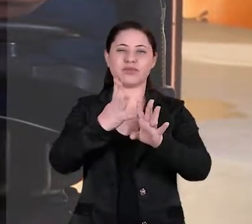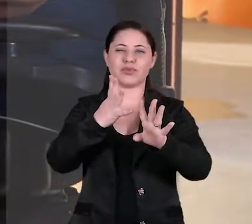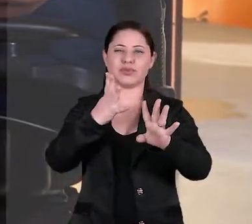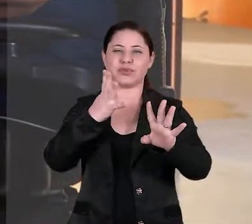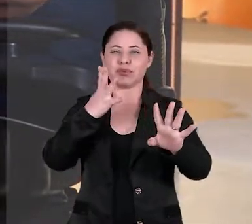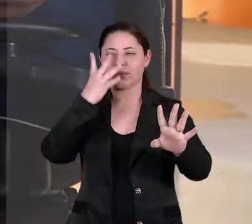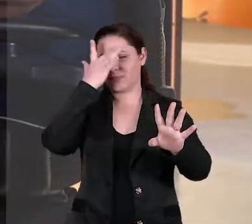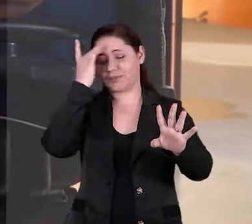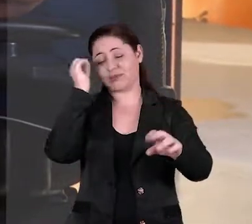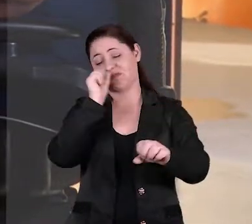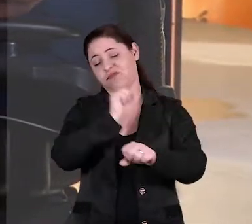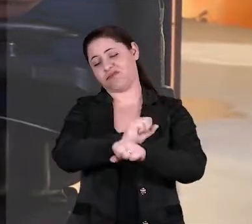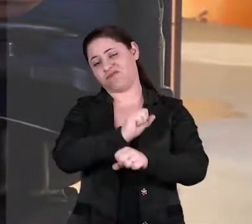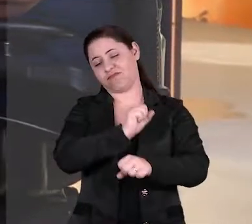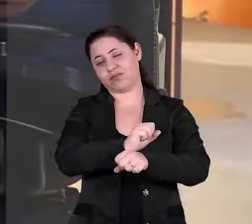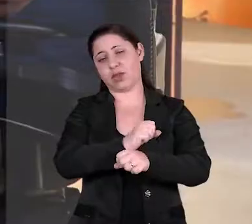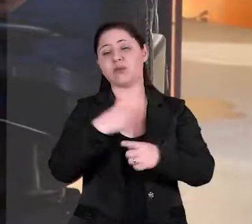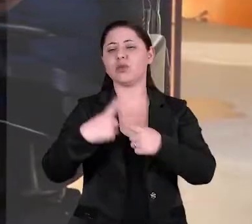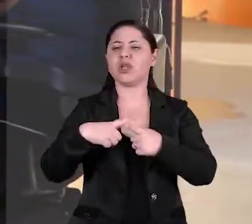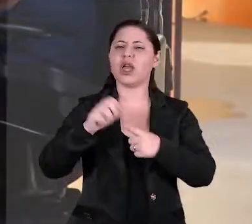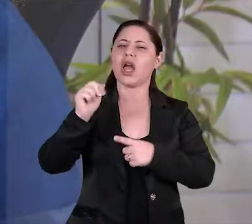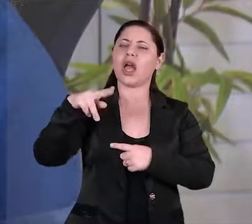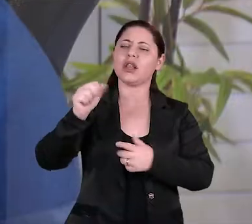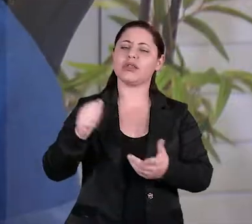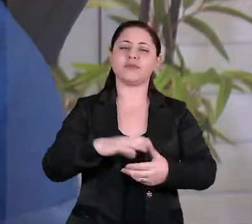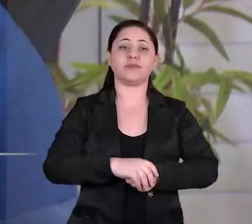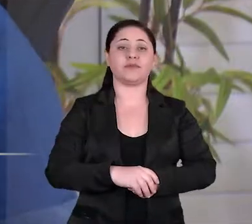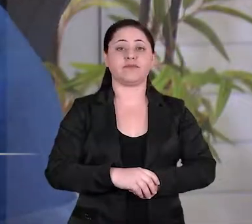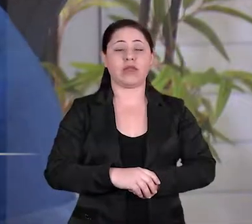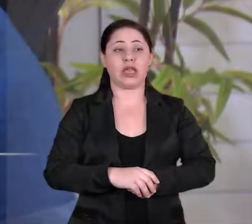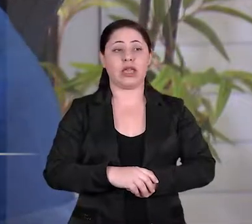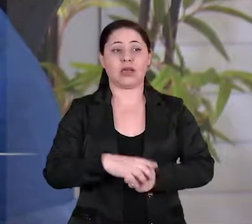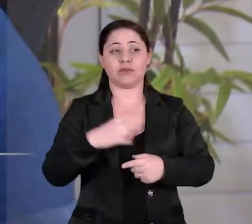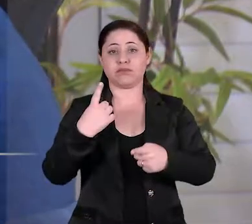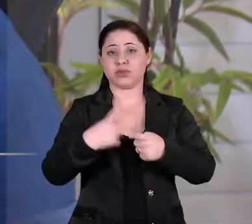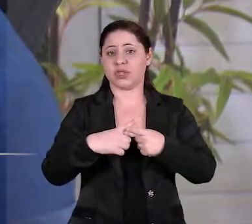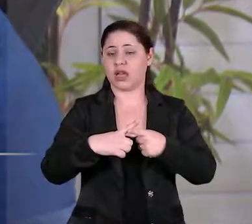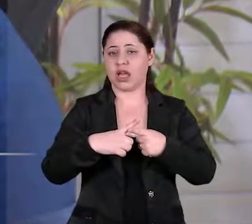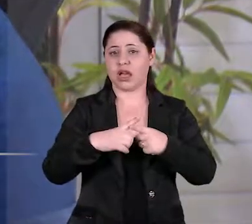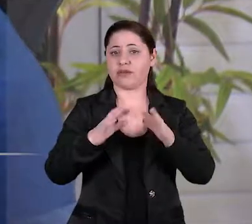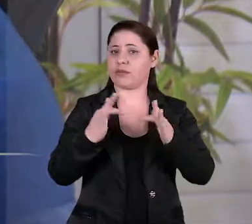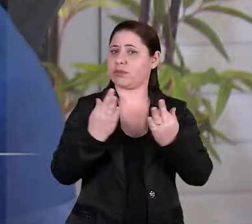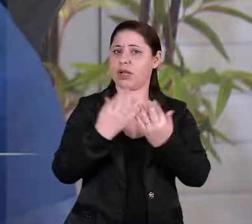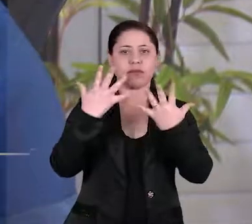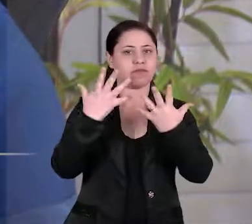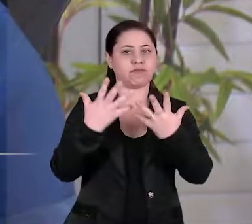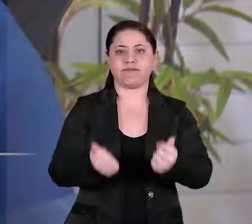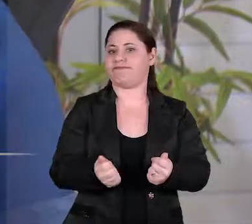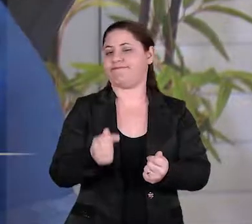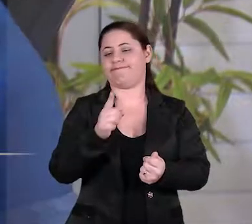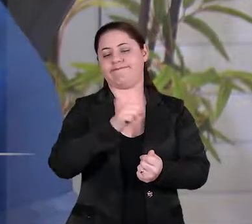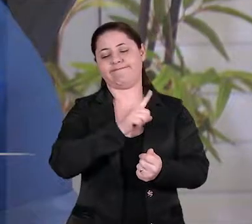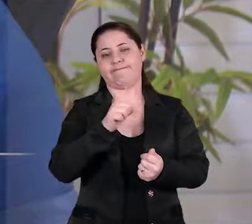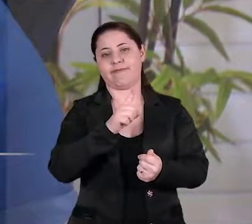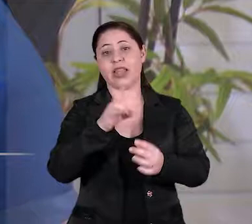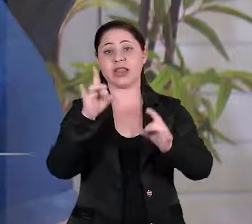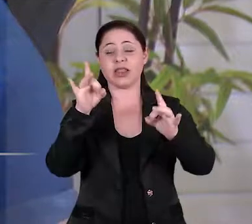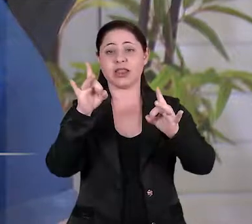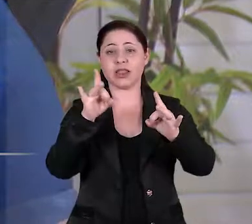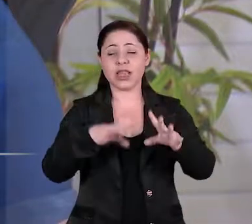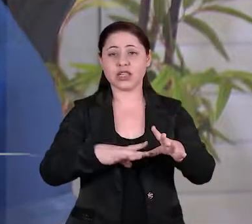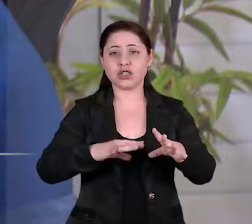gente na fila de espera. Qual que é o motivo, Ana? Infelizmente, o grande número de recusa familiar. Ela